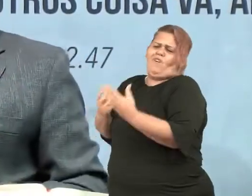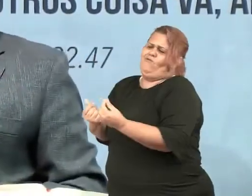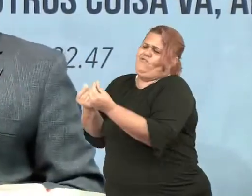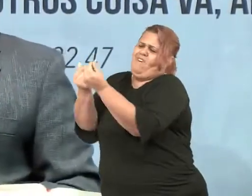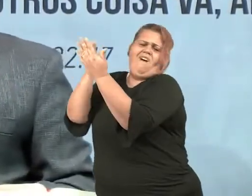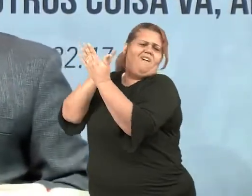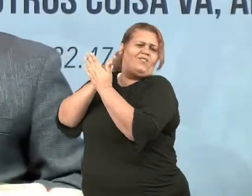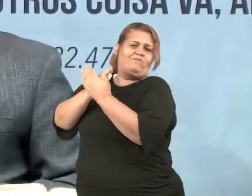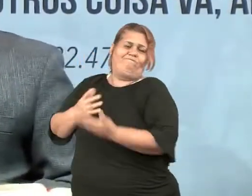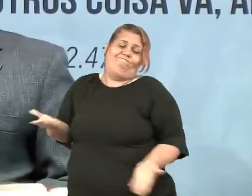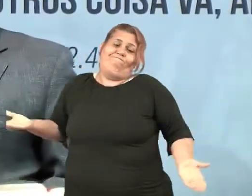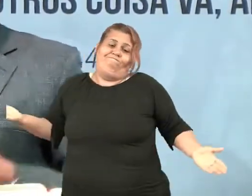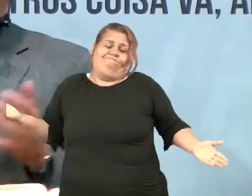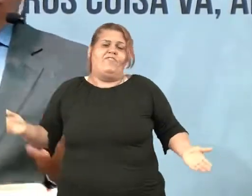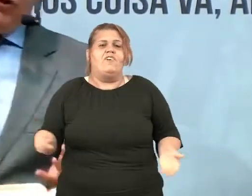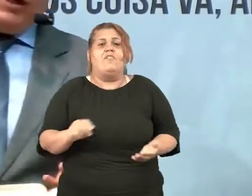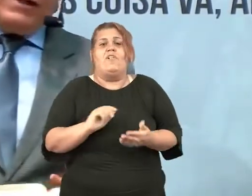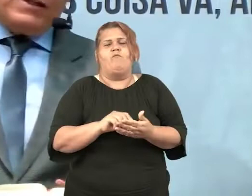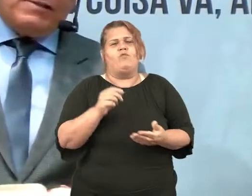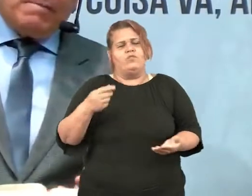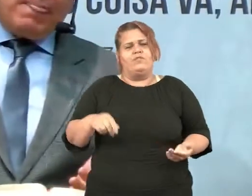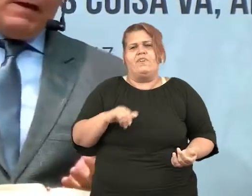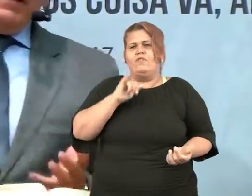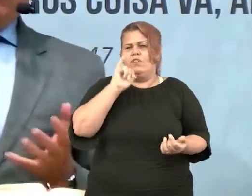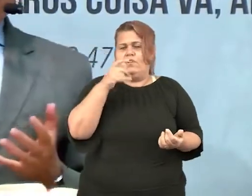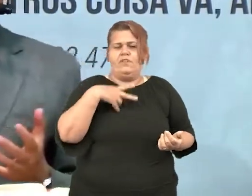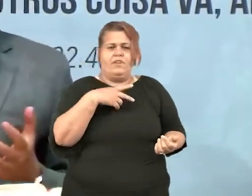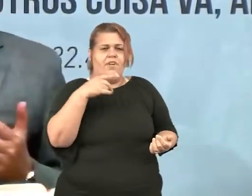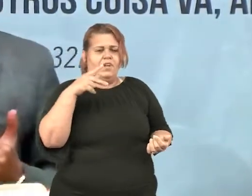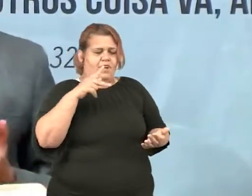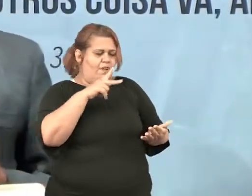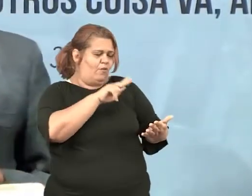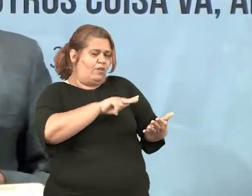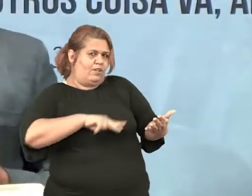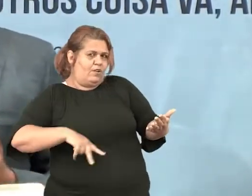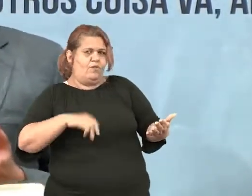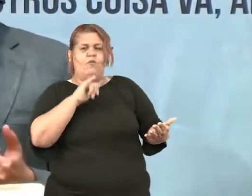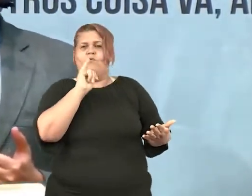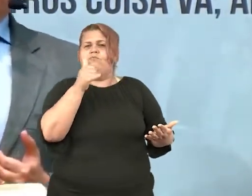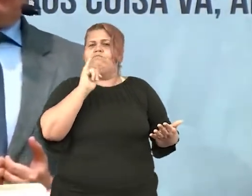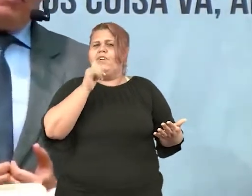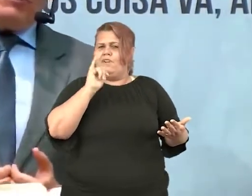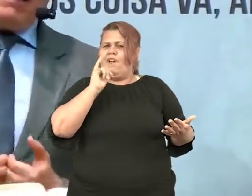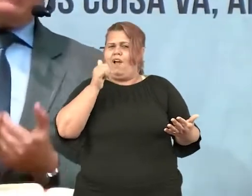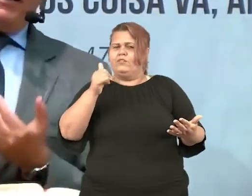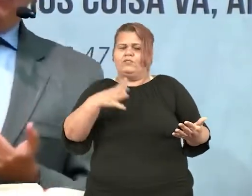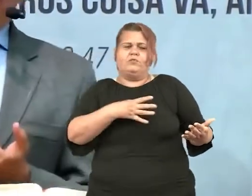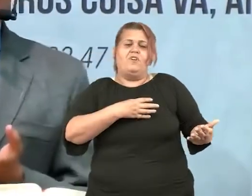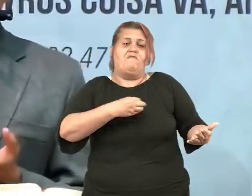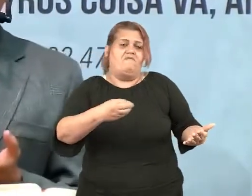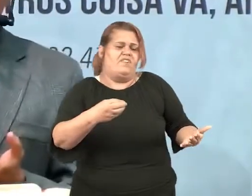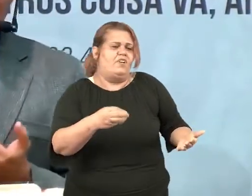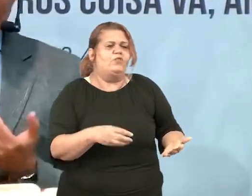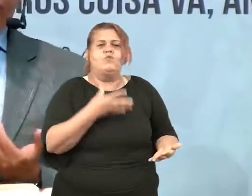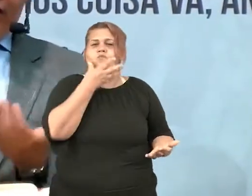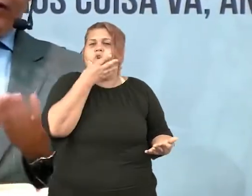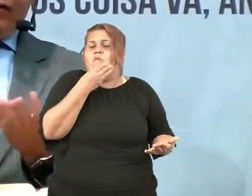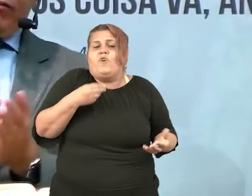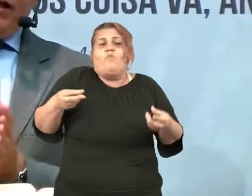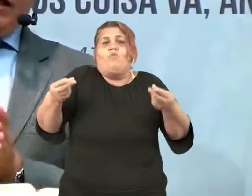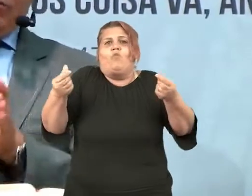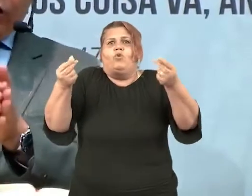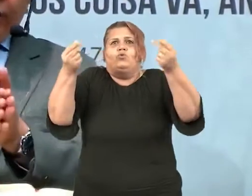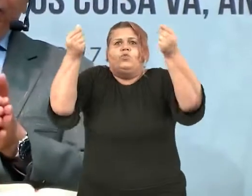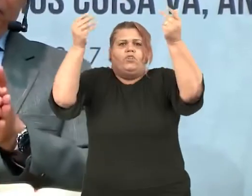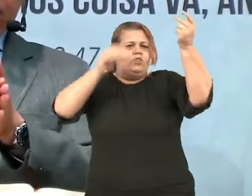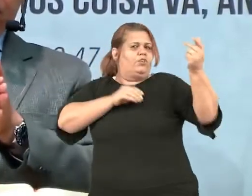aflição. Há poucos dias li um relato dramático da filha de um dos homens mais ricos da nossa